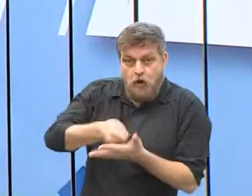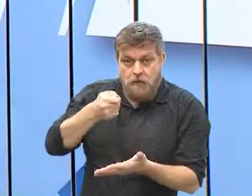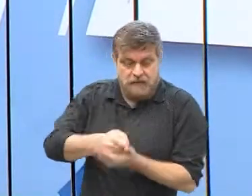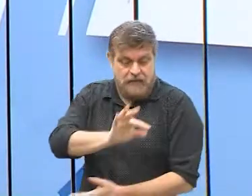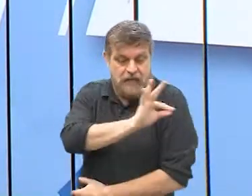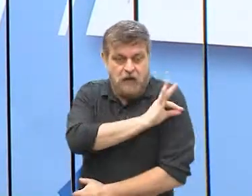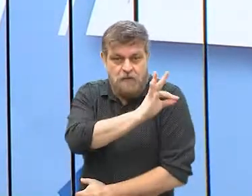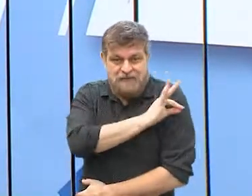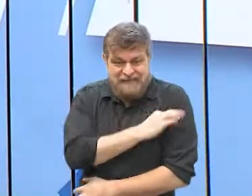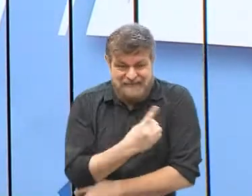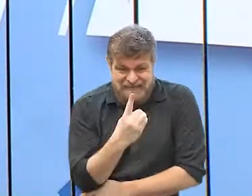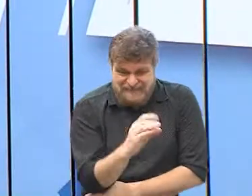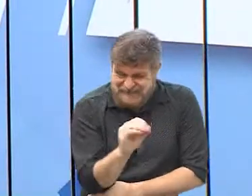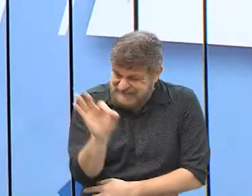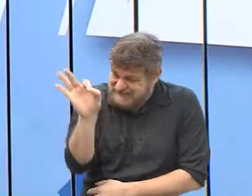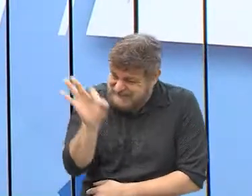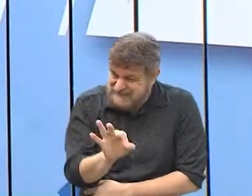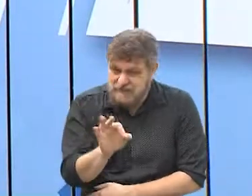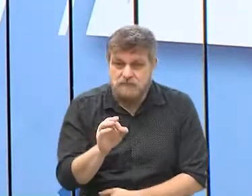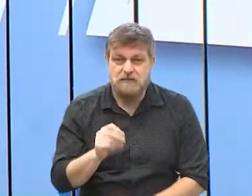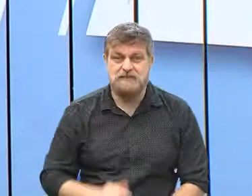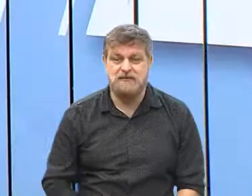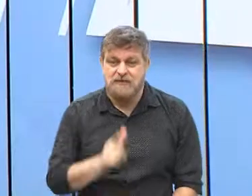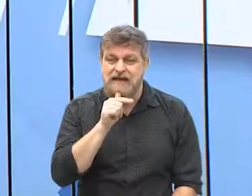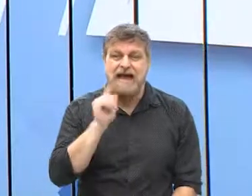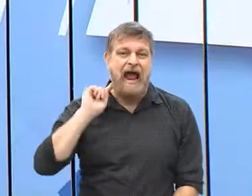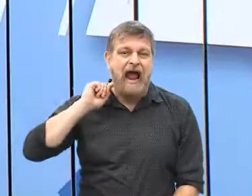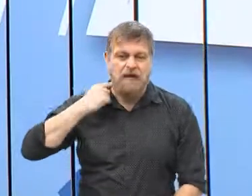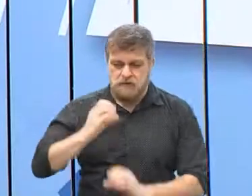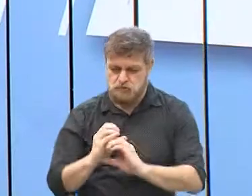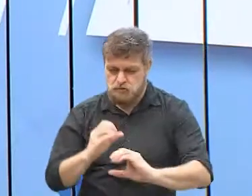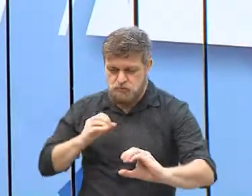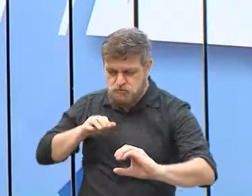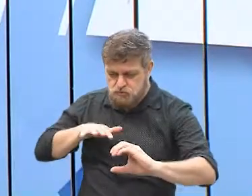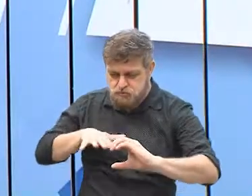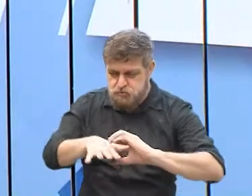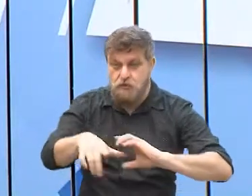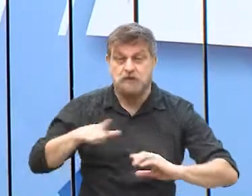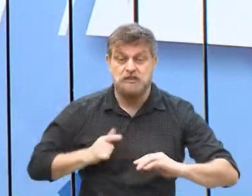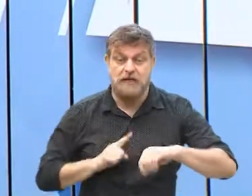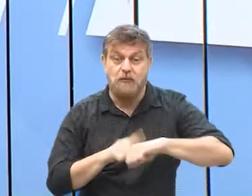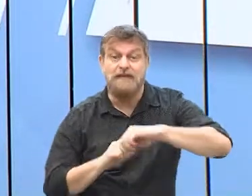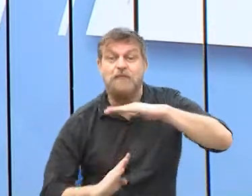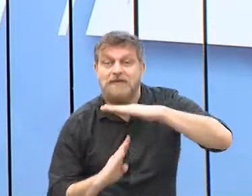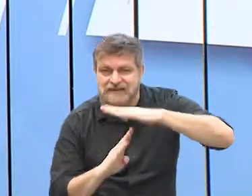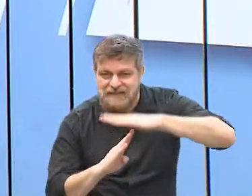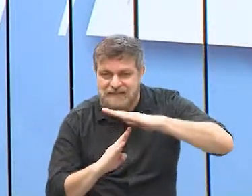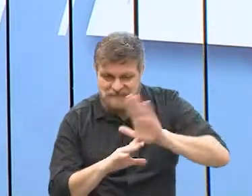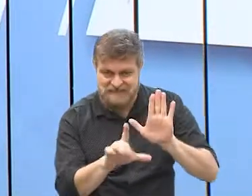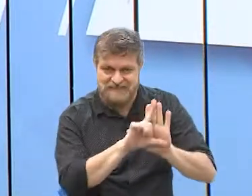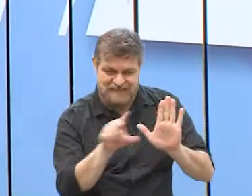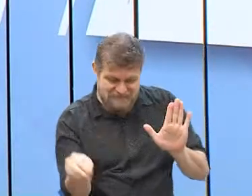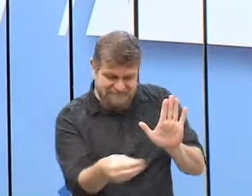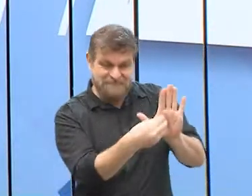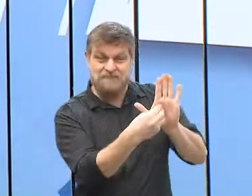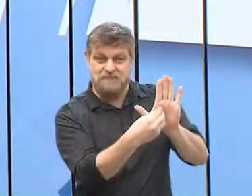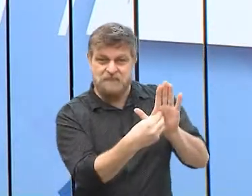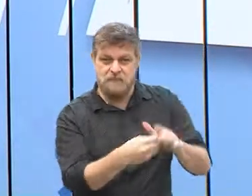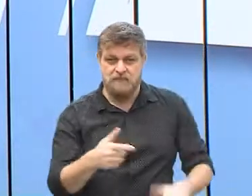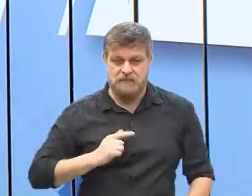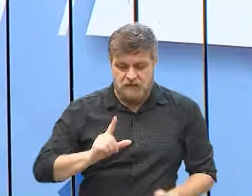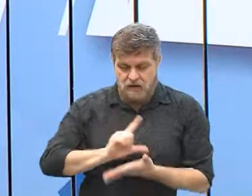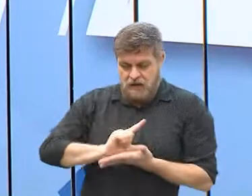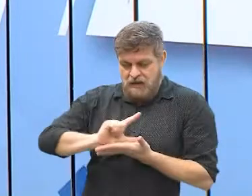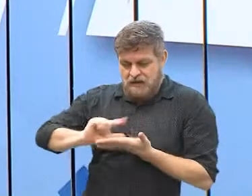a tratar 100% do seu esgoto, num prazo que a gente colocou na lei. E esse